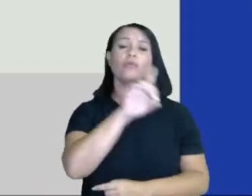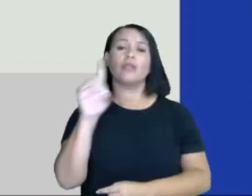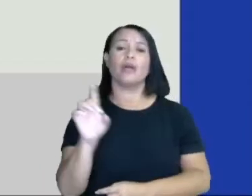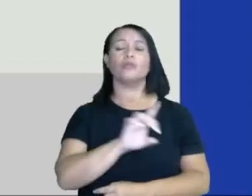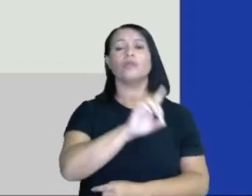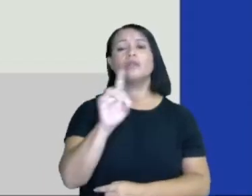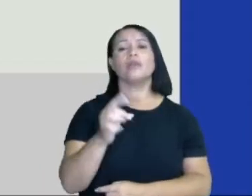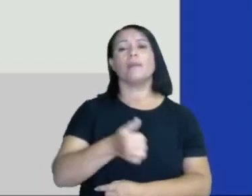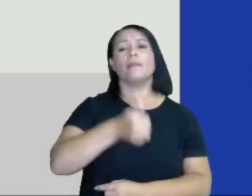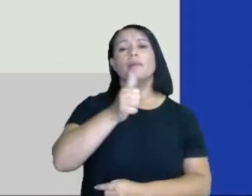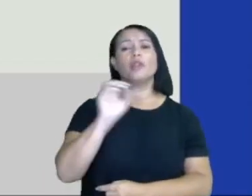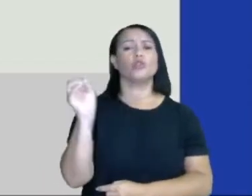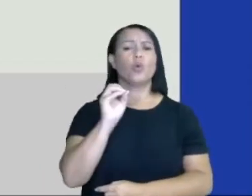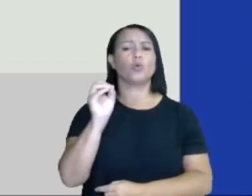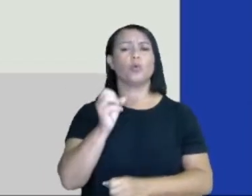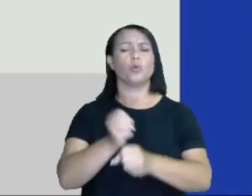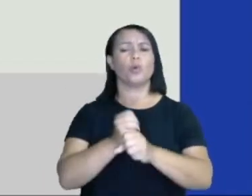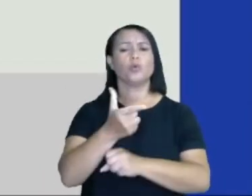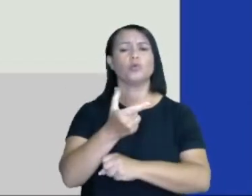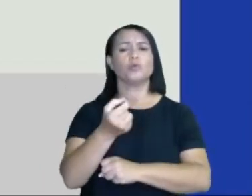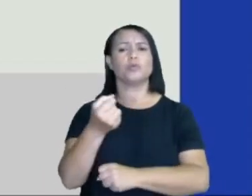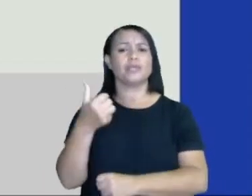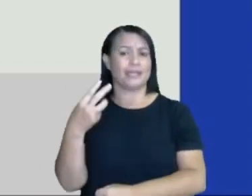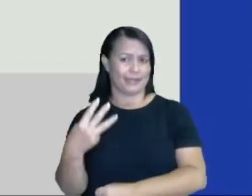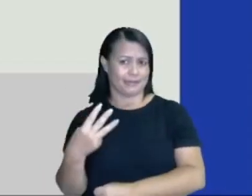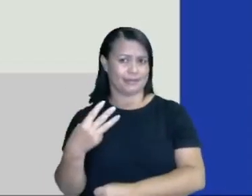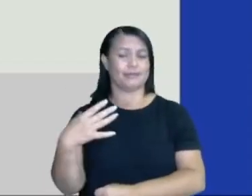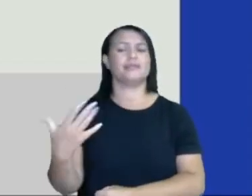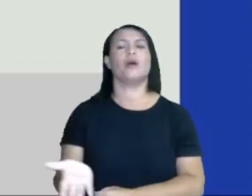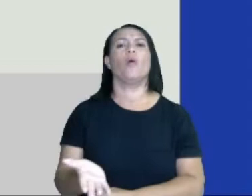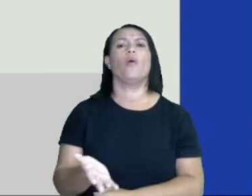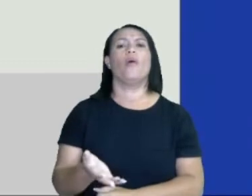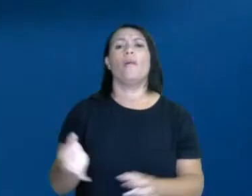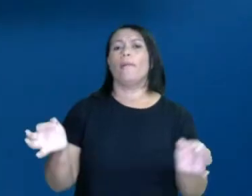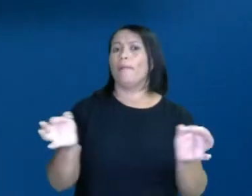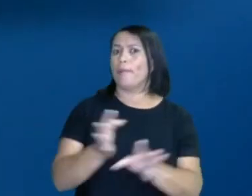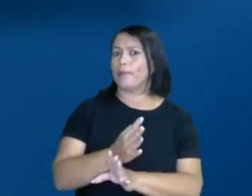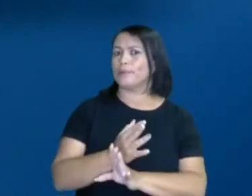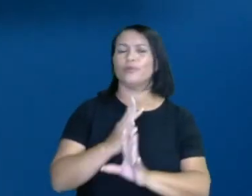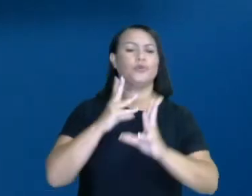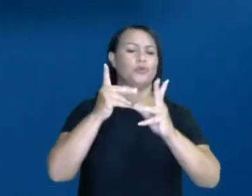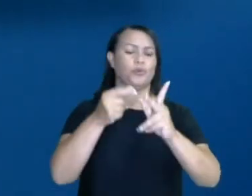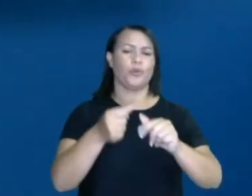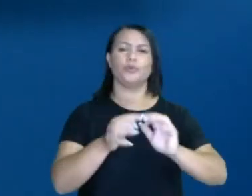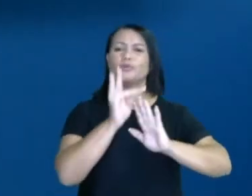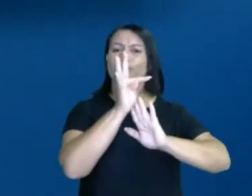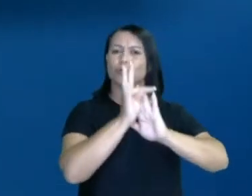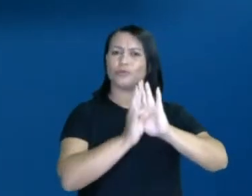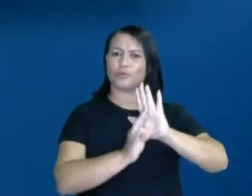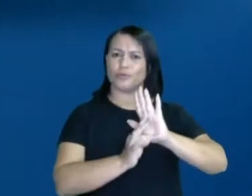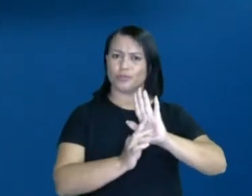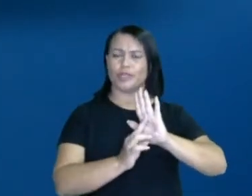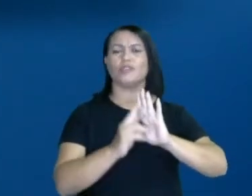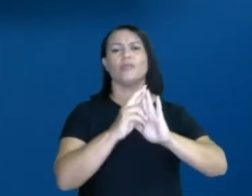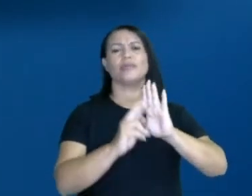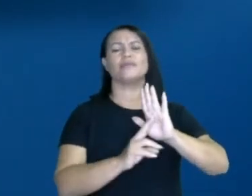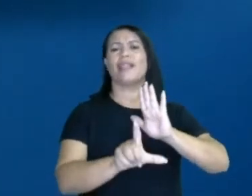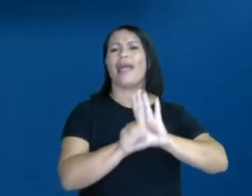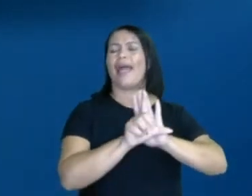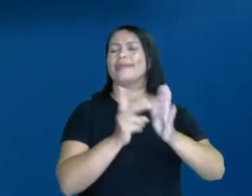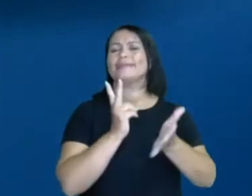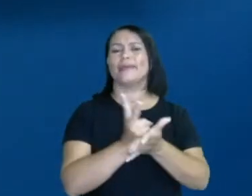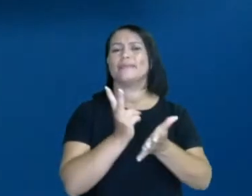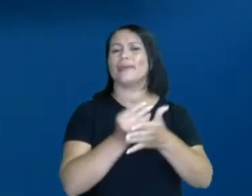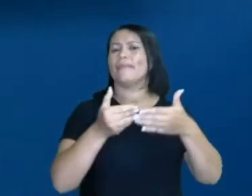de outubro de 2003. Pronto. Todos os textos normativos e legais sempre terão essa abertura.